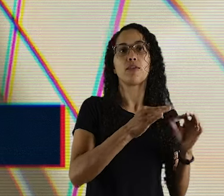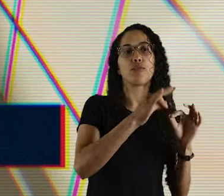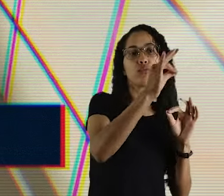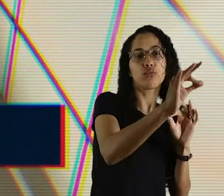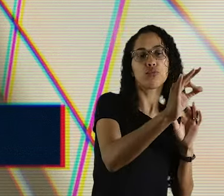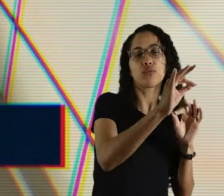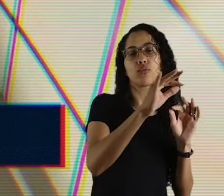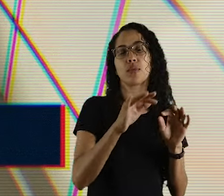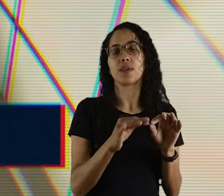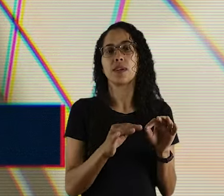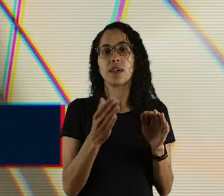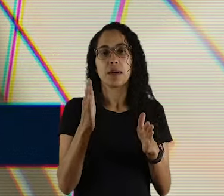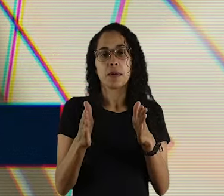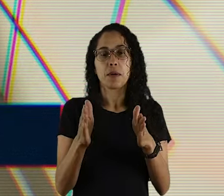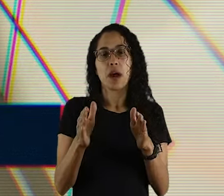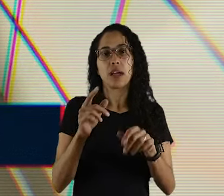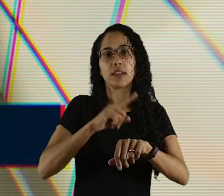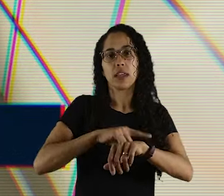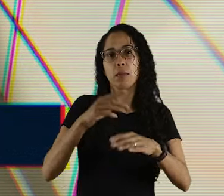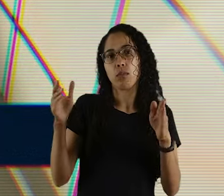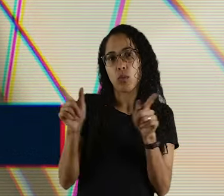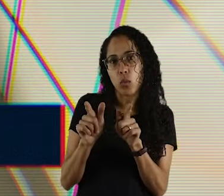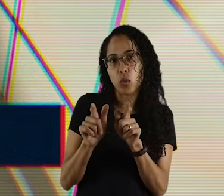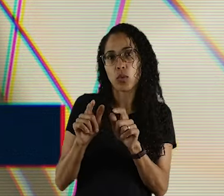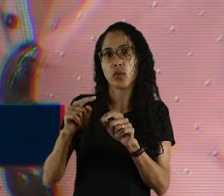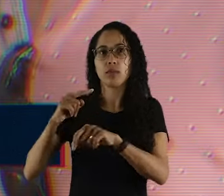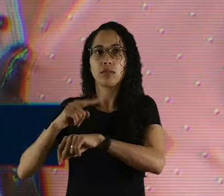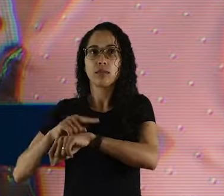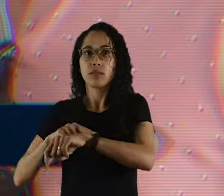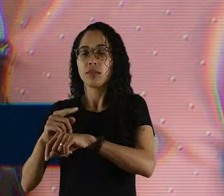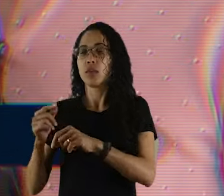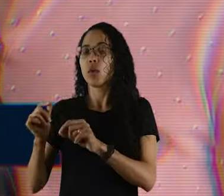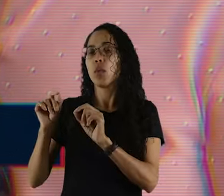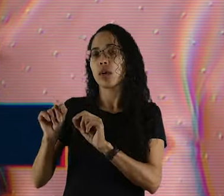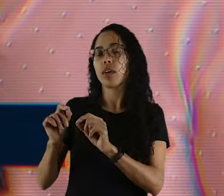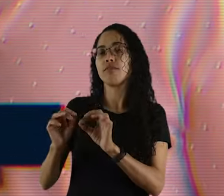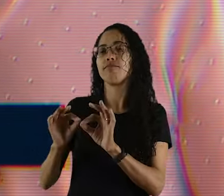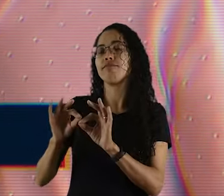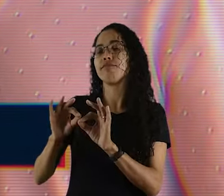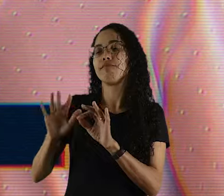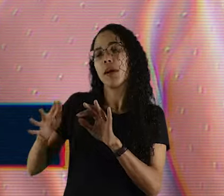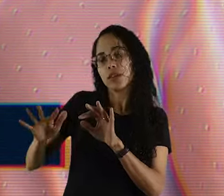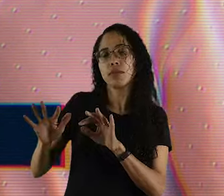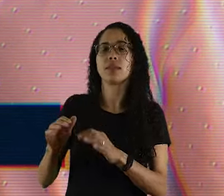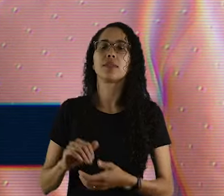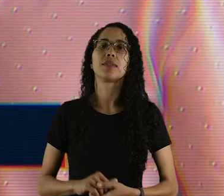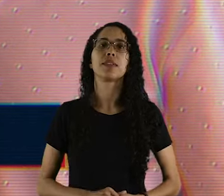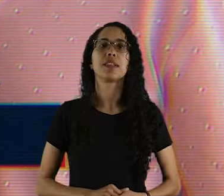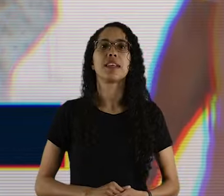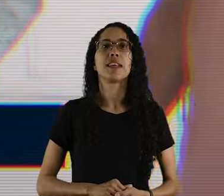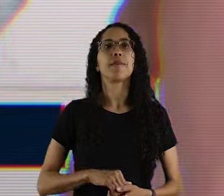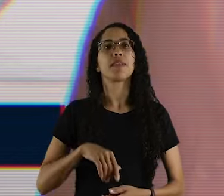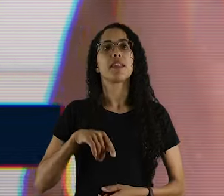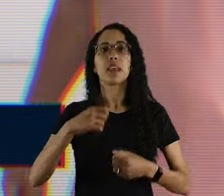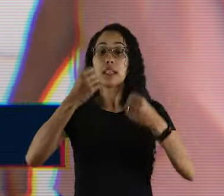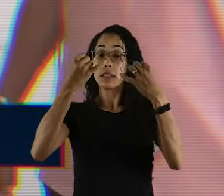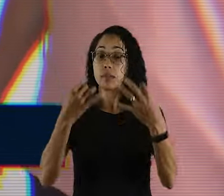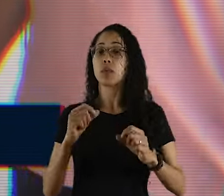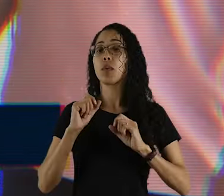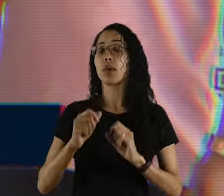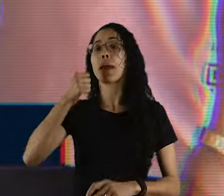nossas vidas. Para os pesquisadores, o Matheus contou que, por ser menor de idade, foi preciso conseguir o apoio dos pais para investir. No início,